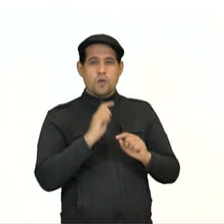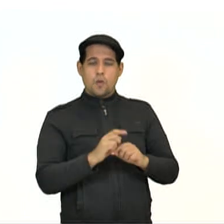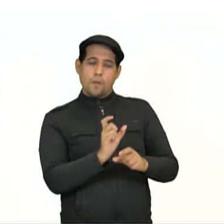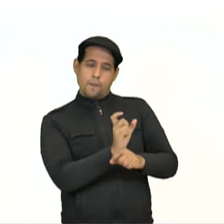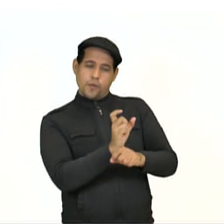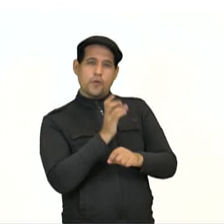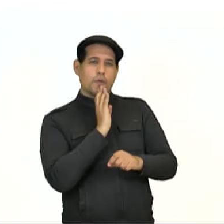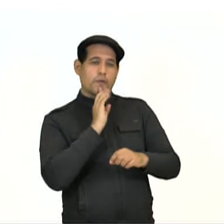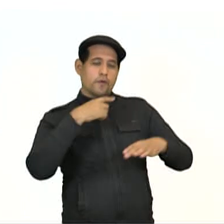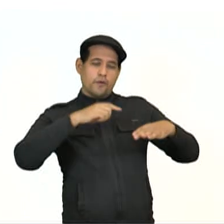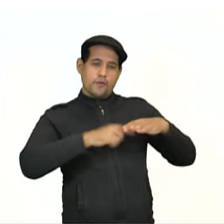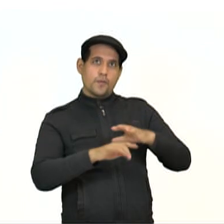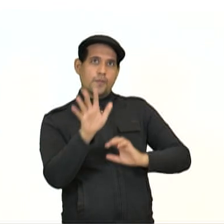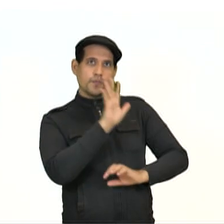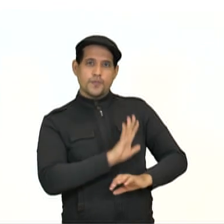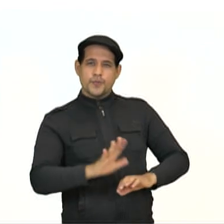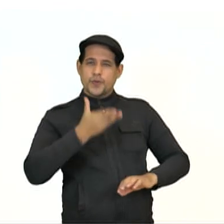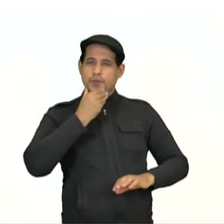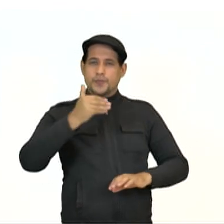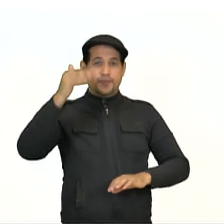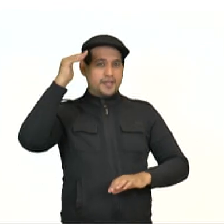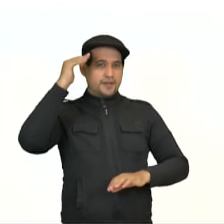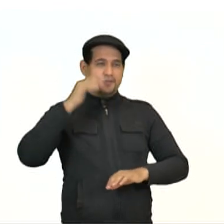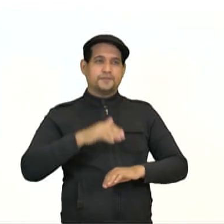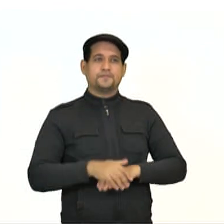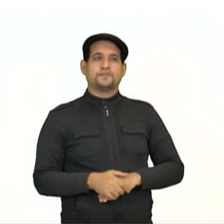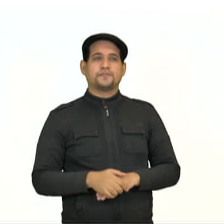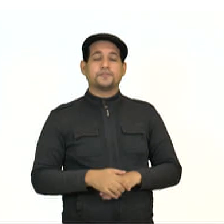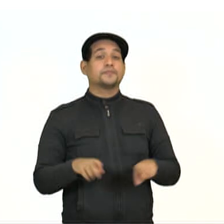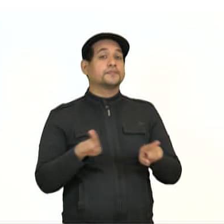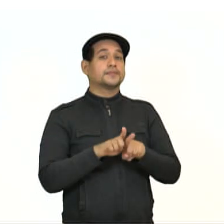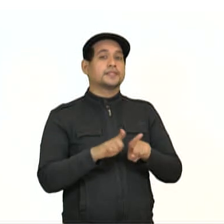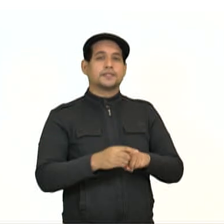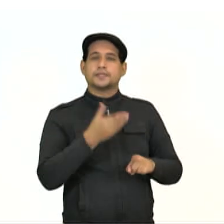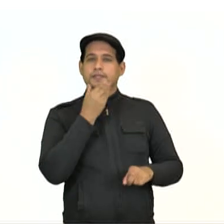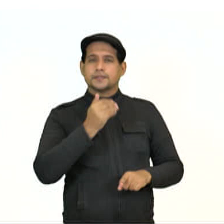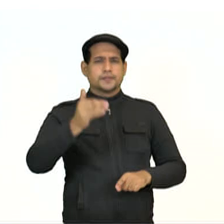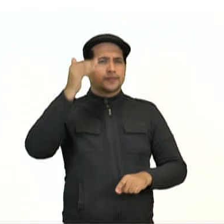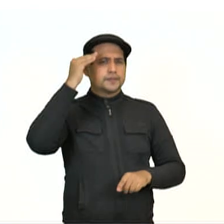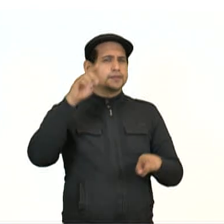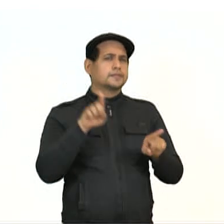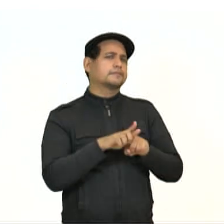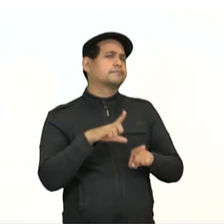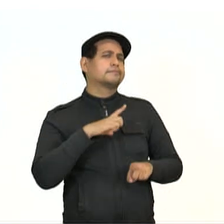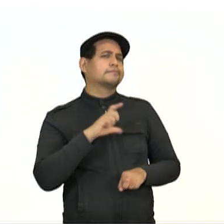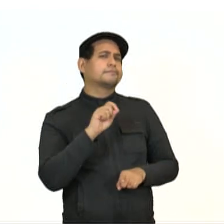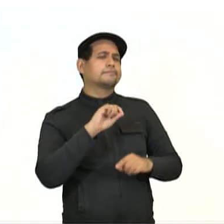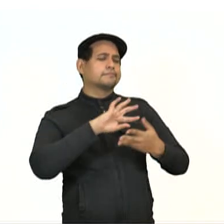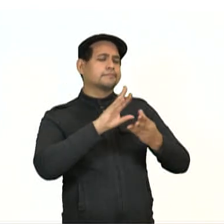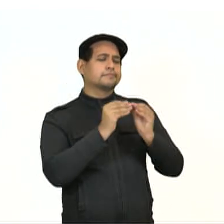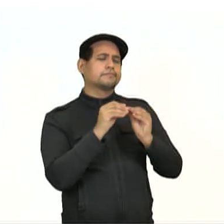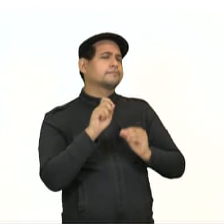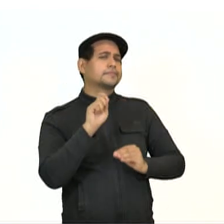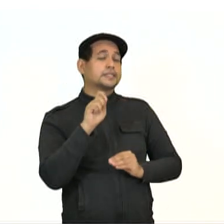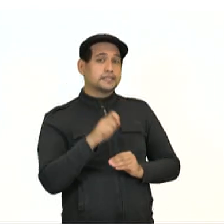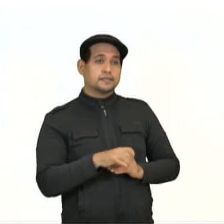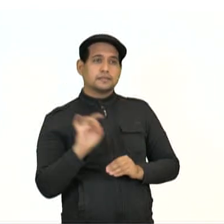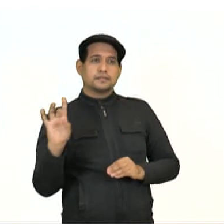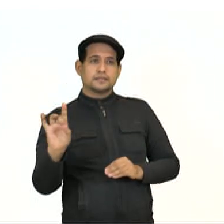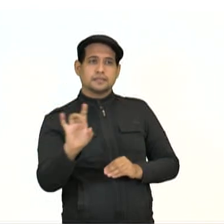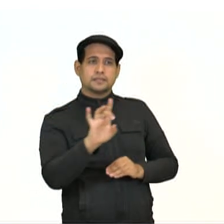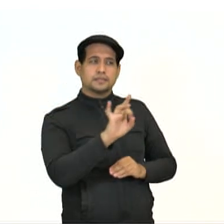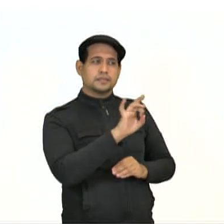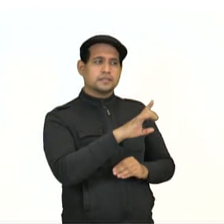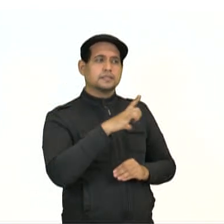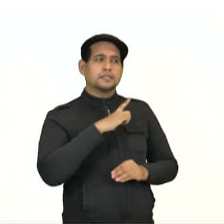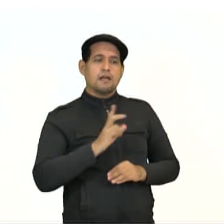mais sobre esse universo de Darwin. E dentro desse darwinismo, então, o que ele concluiu? Que os indivíduos, eles